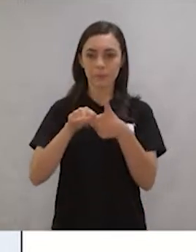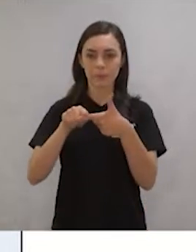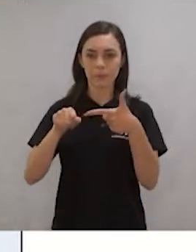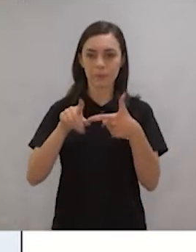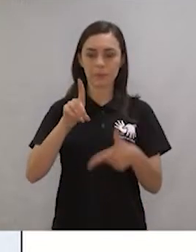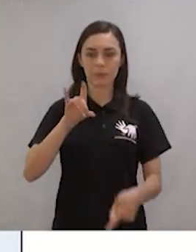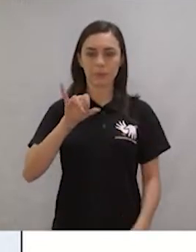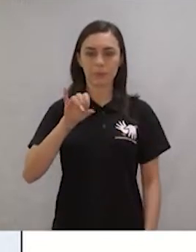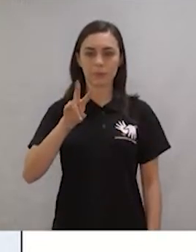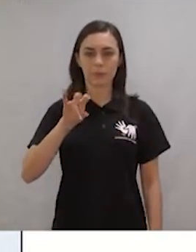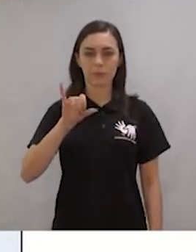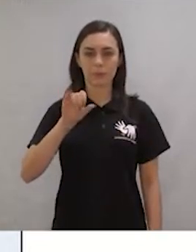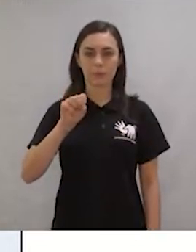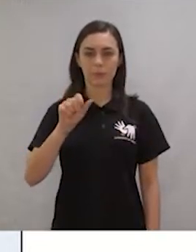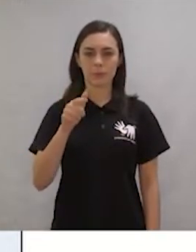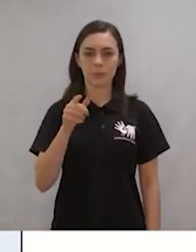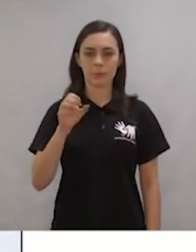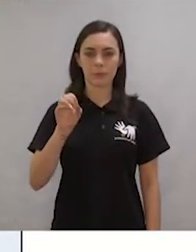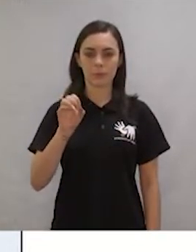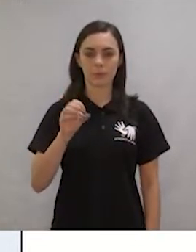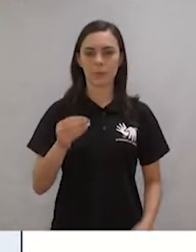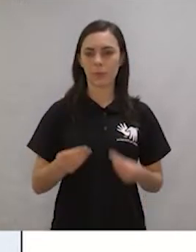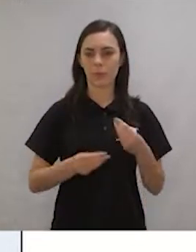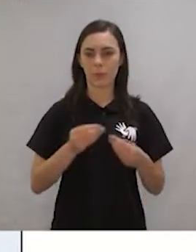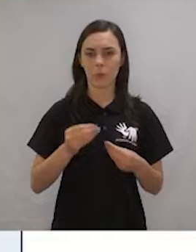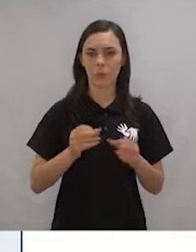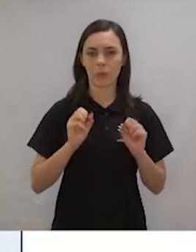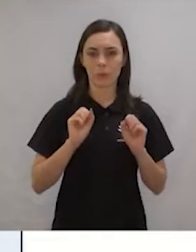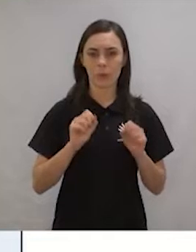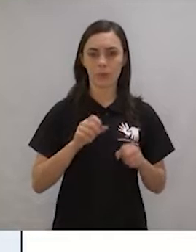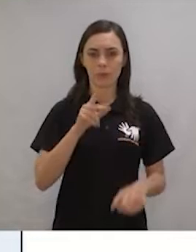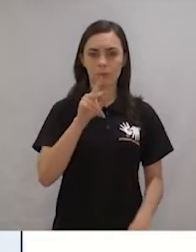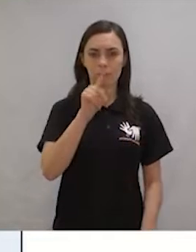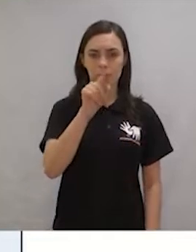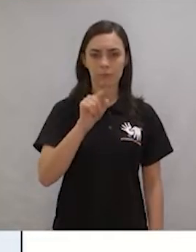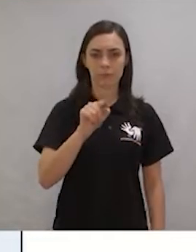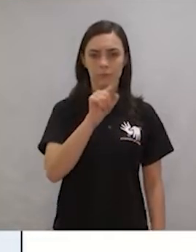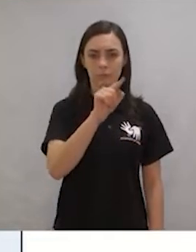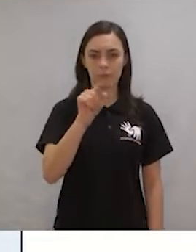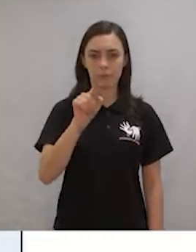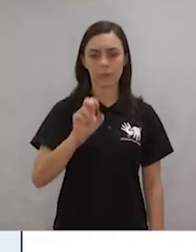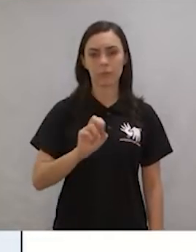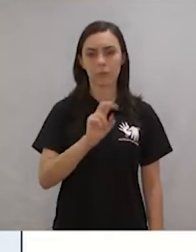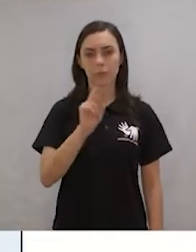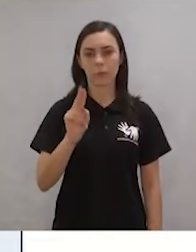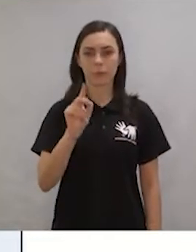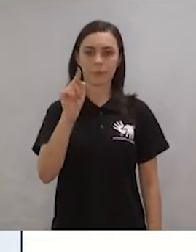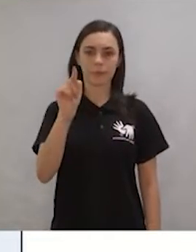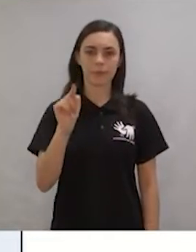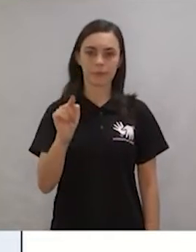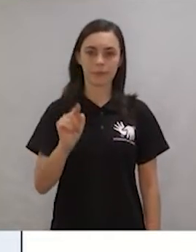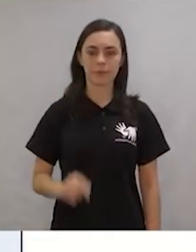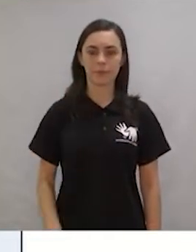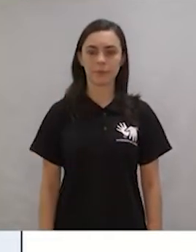divisão pode ser representado desta forma ou assim também com os dois pontinhos.